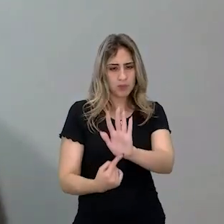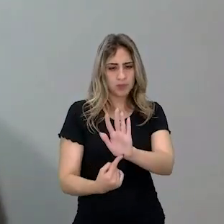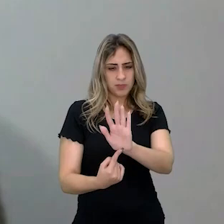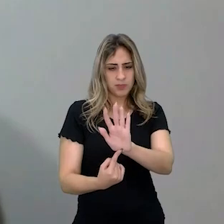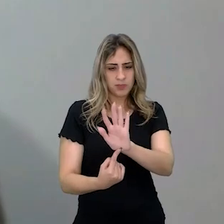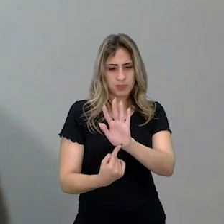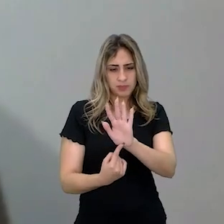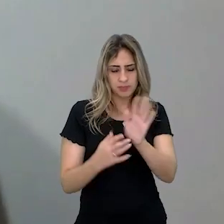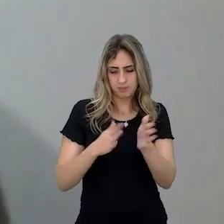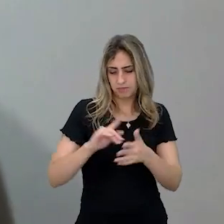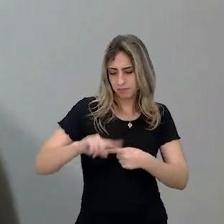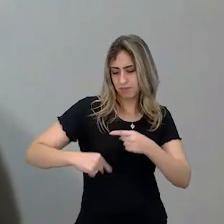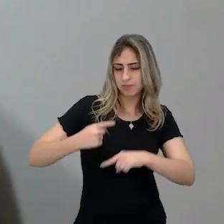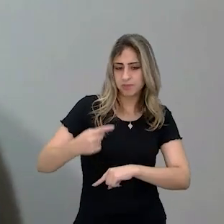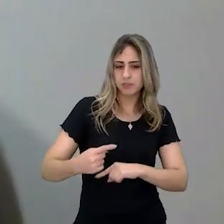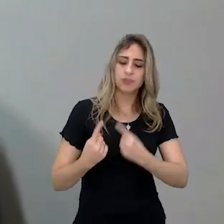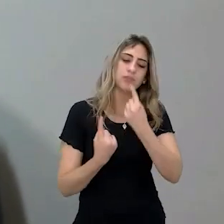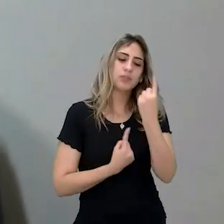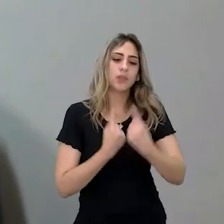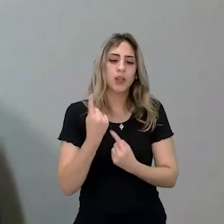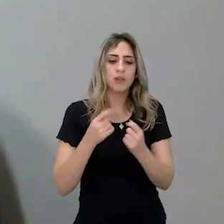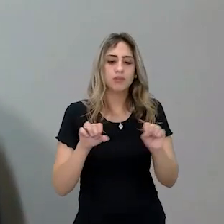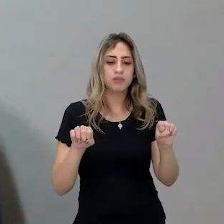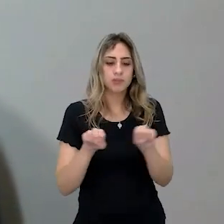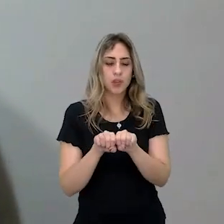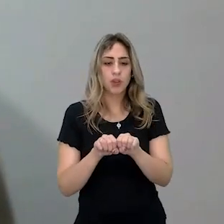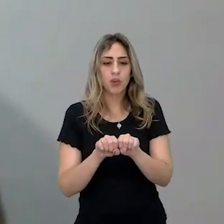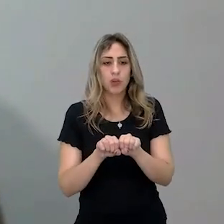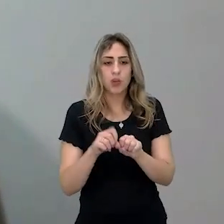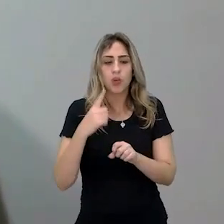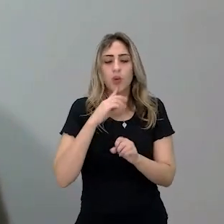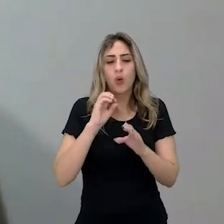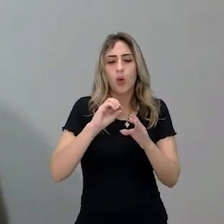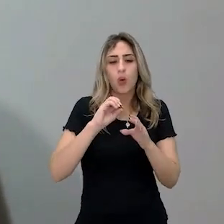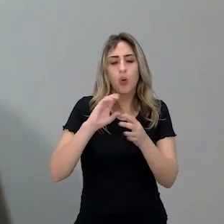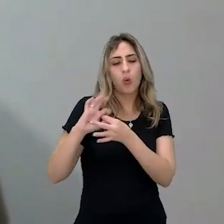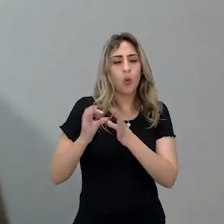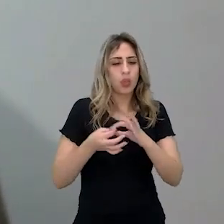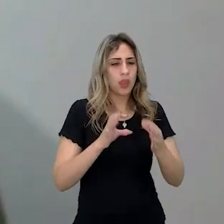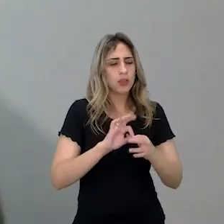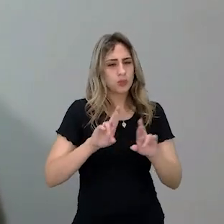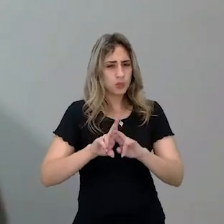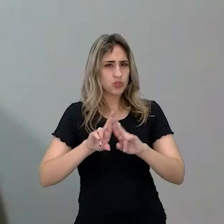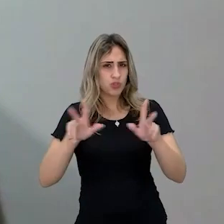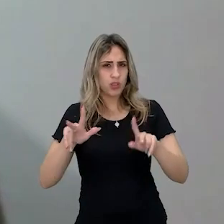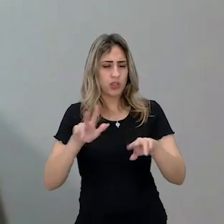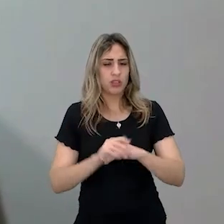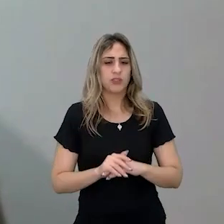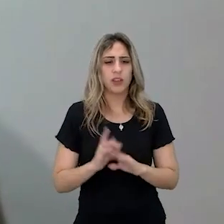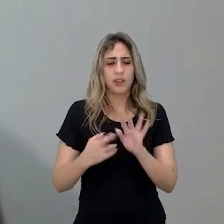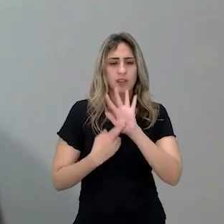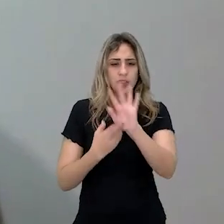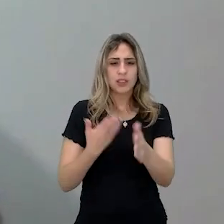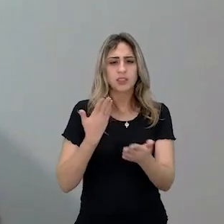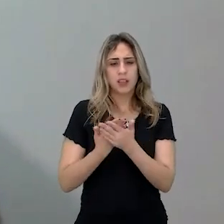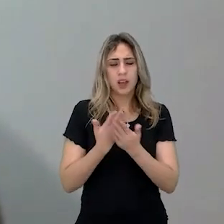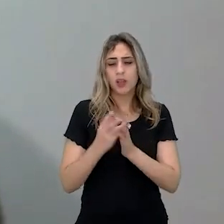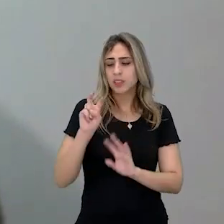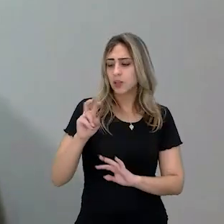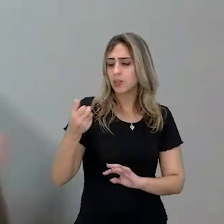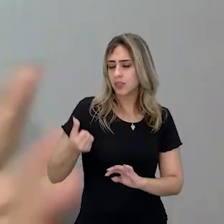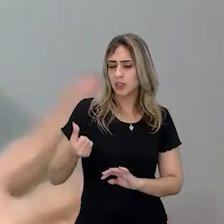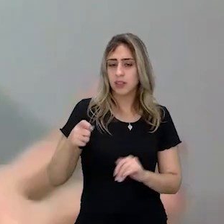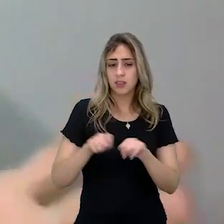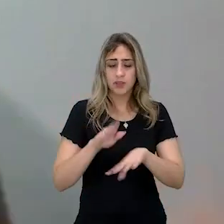a seguir, cabe trazer um contexto diferente, né? Um contexto referente às aulas 5 e 6,